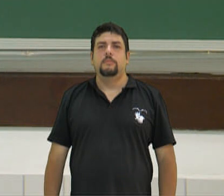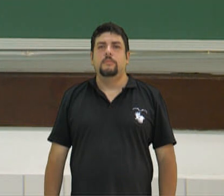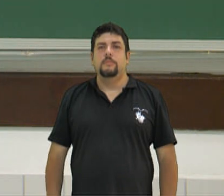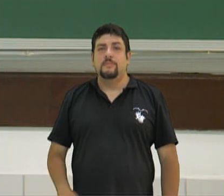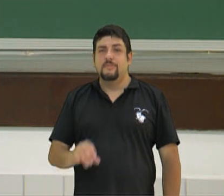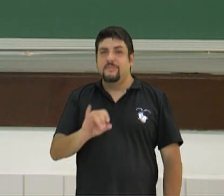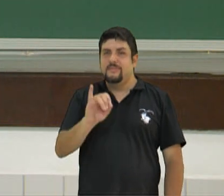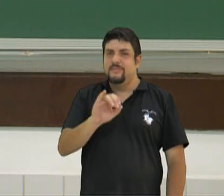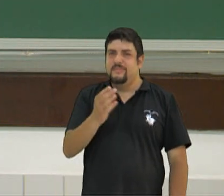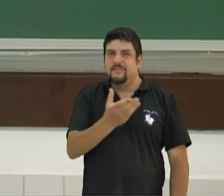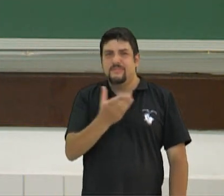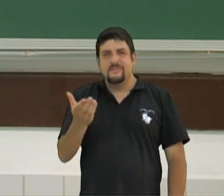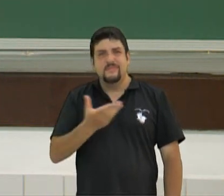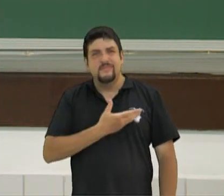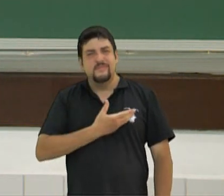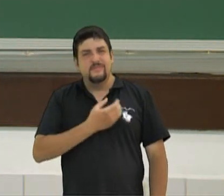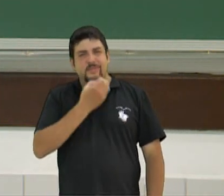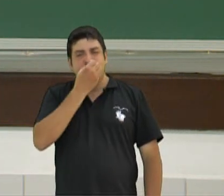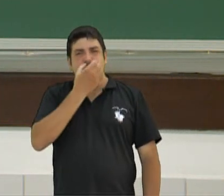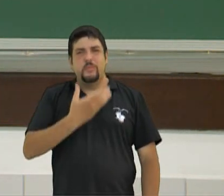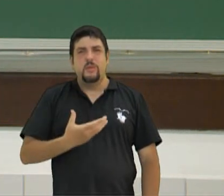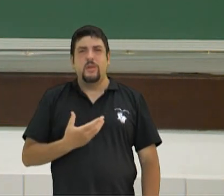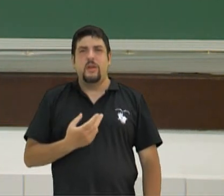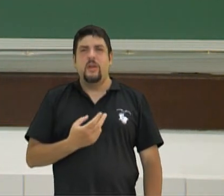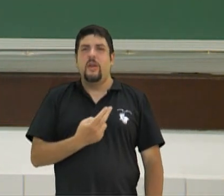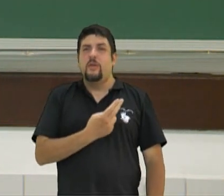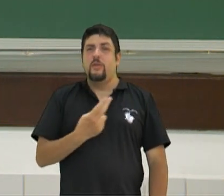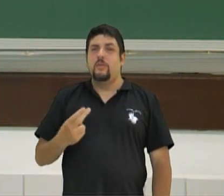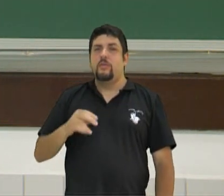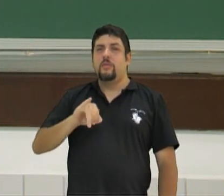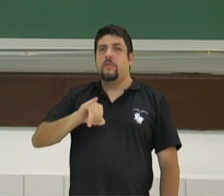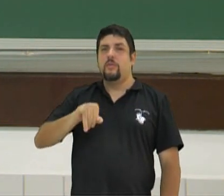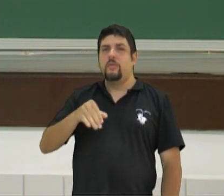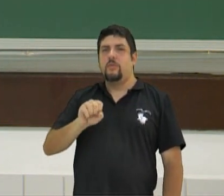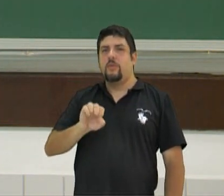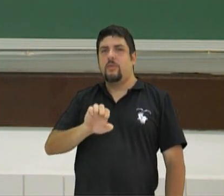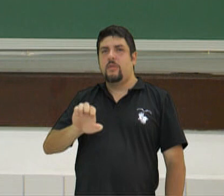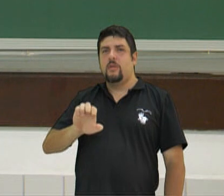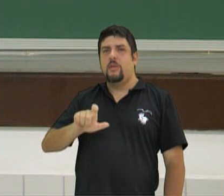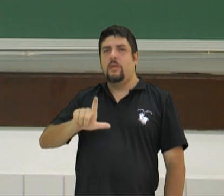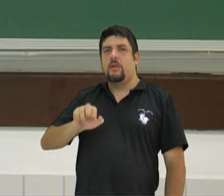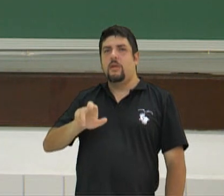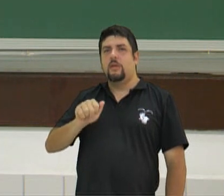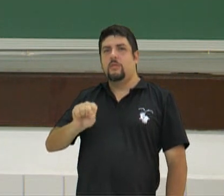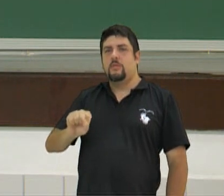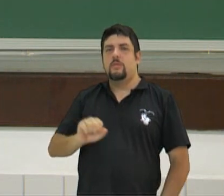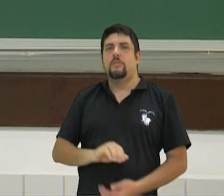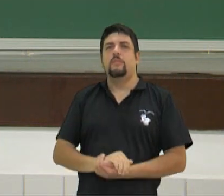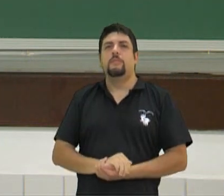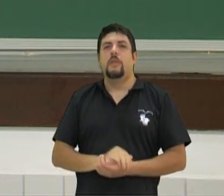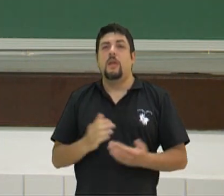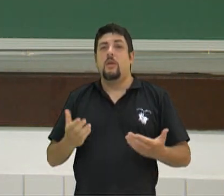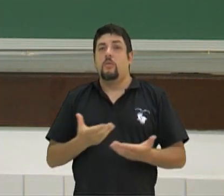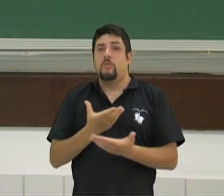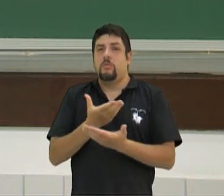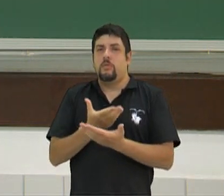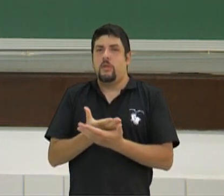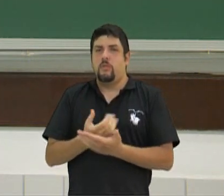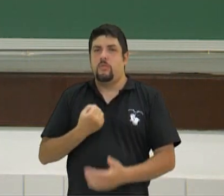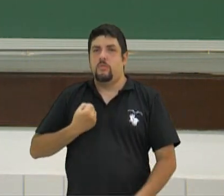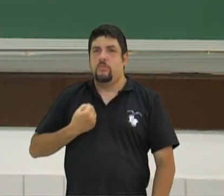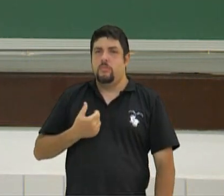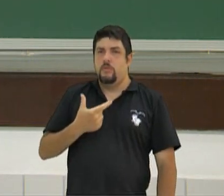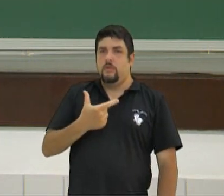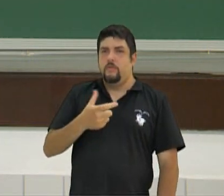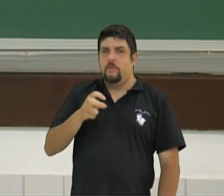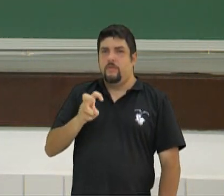Olá, amigos, tudo bom? Professor José Carlos Queller, aqui com a segunda série do ensino médio, hoje com a aula 25, lembrando que a aula